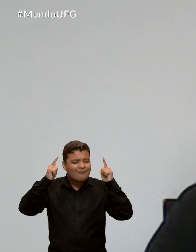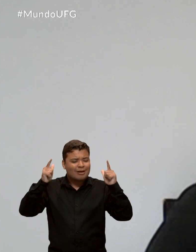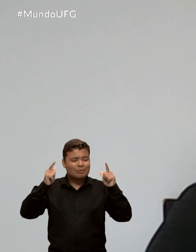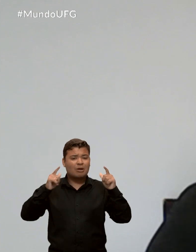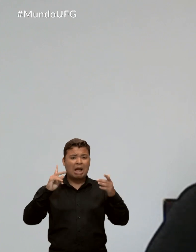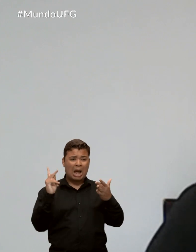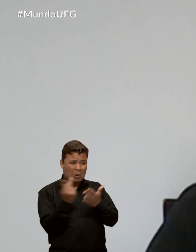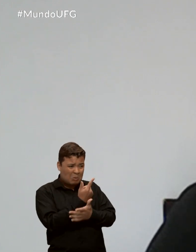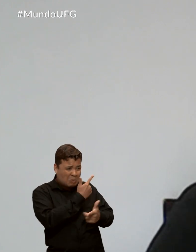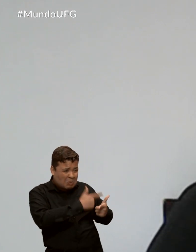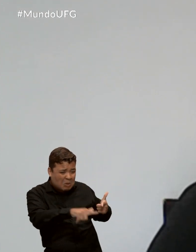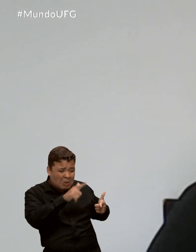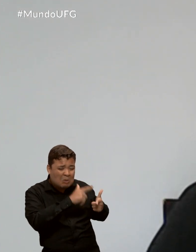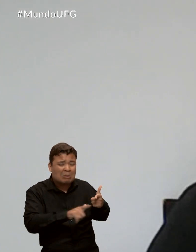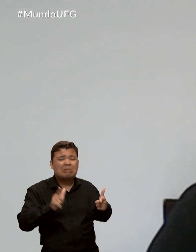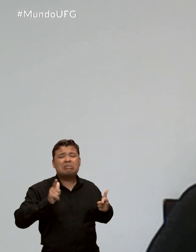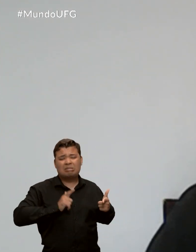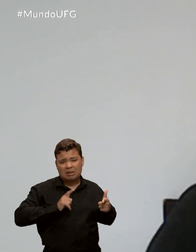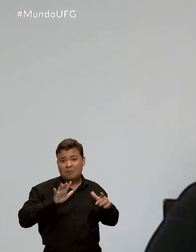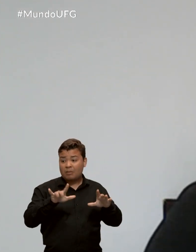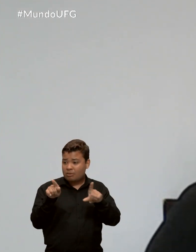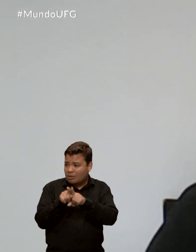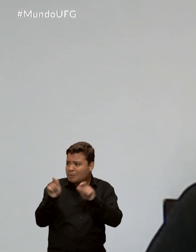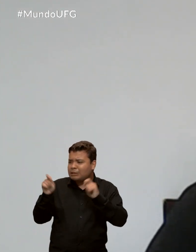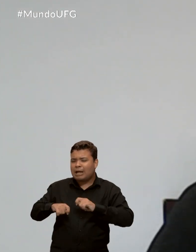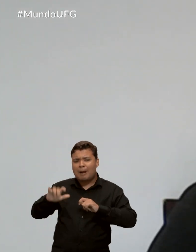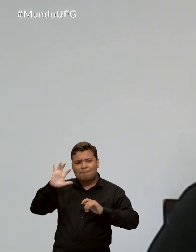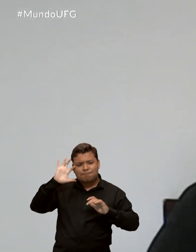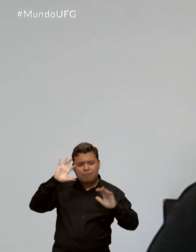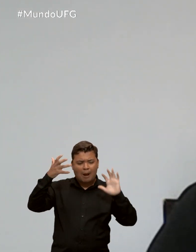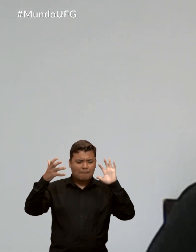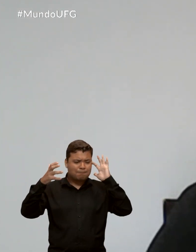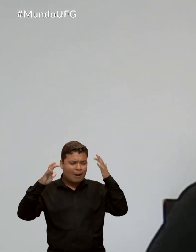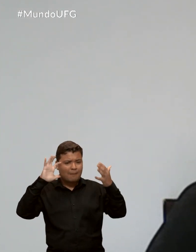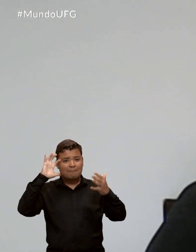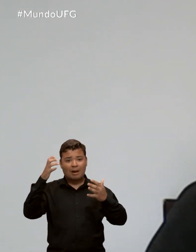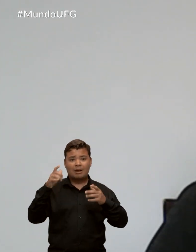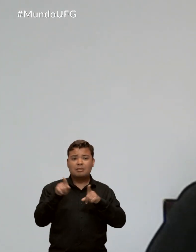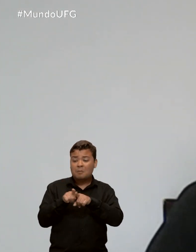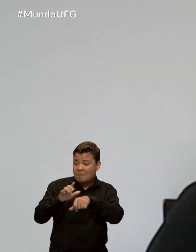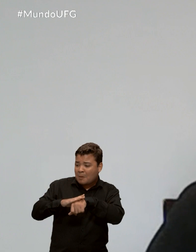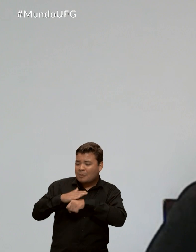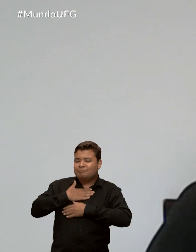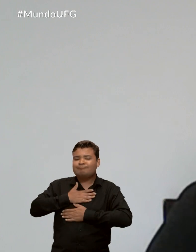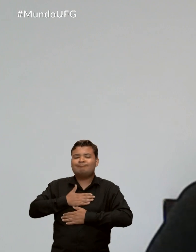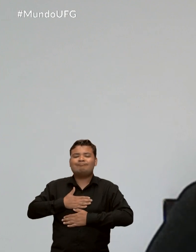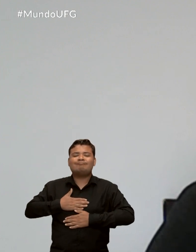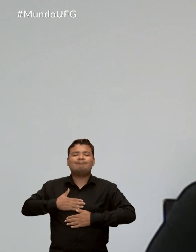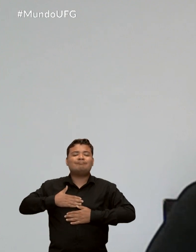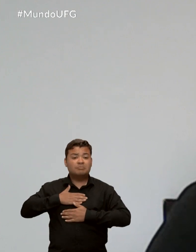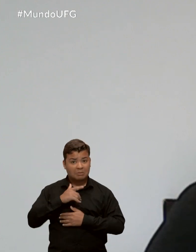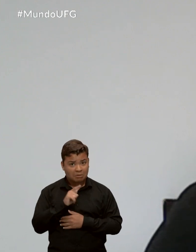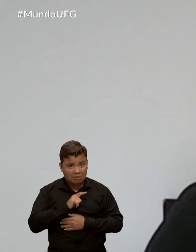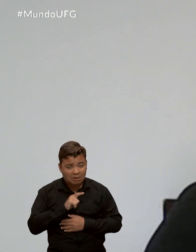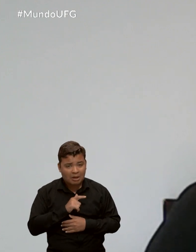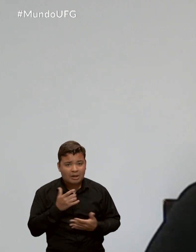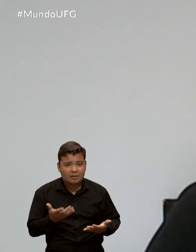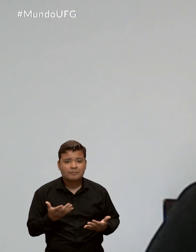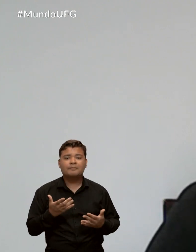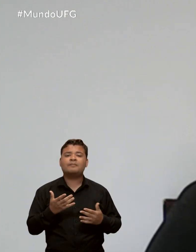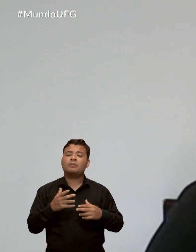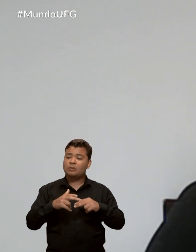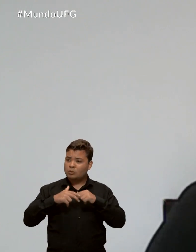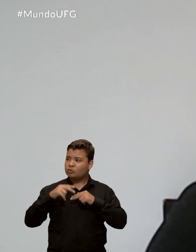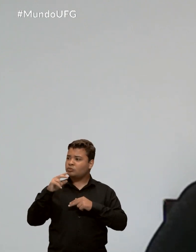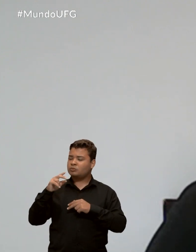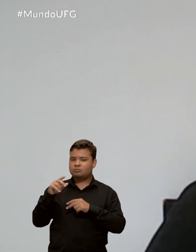problemas, mas que também tem soluções e tem momentos agradáveis. Então, assim, tem sido muito bom,